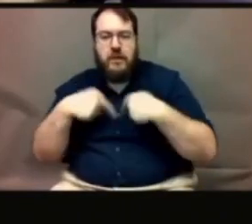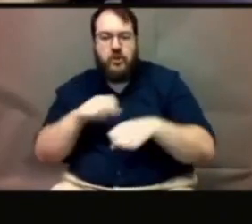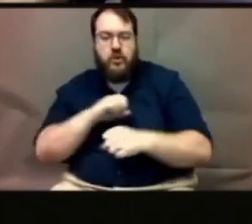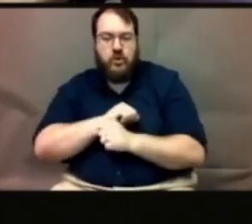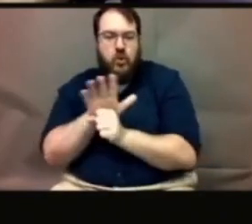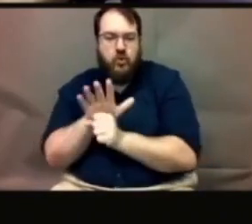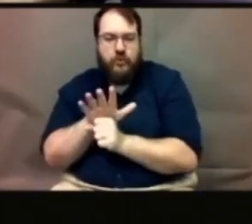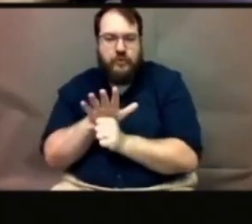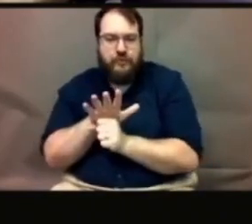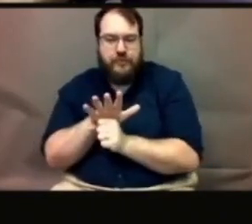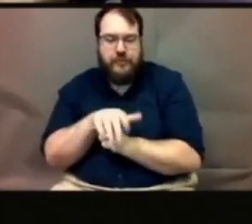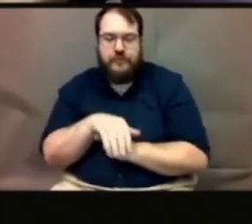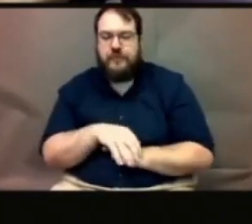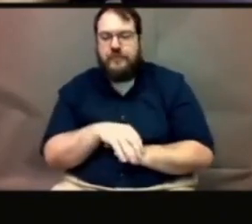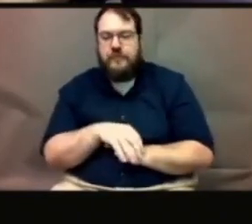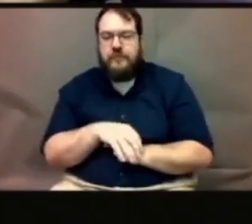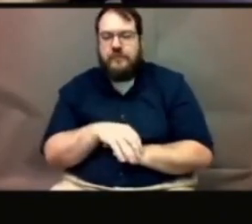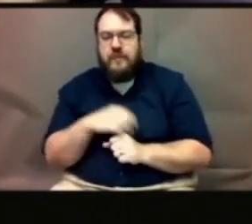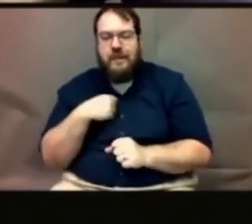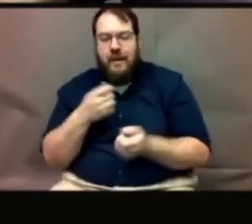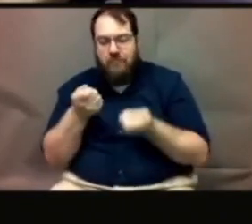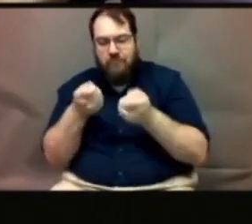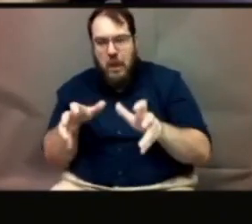slides já incorporados